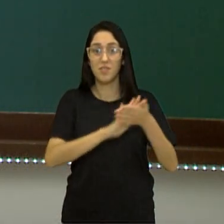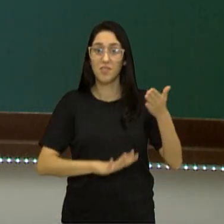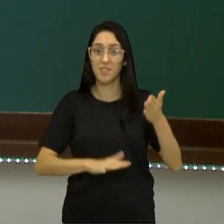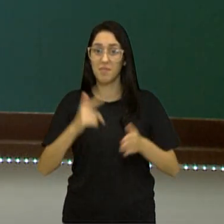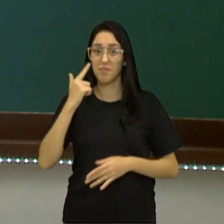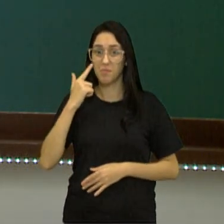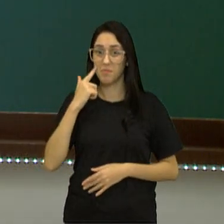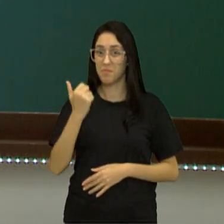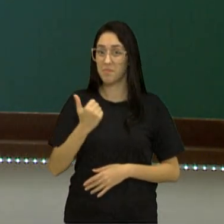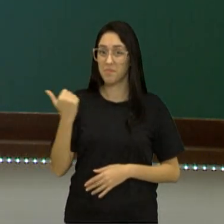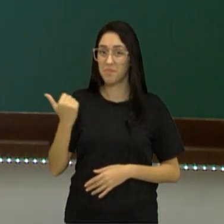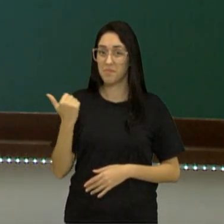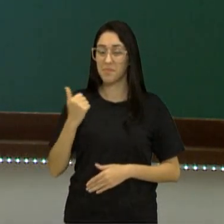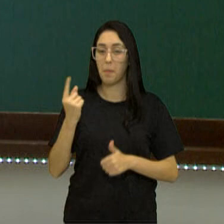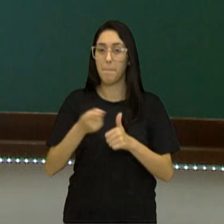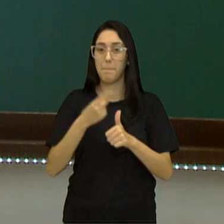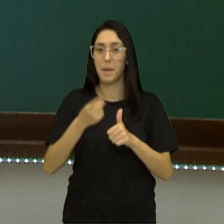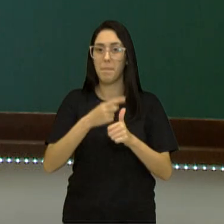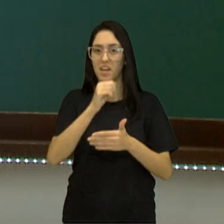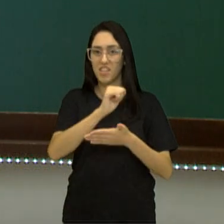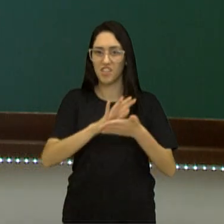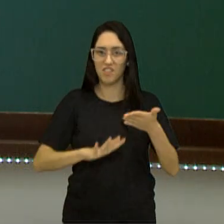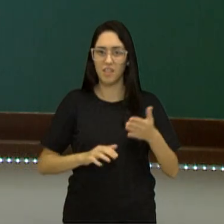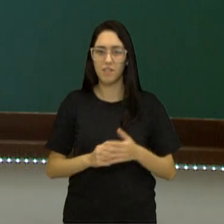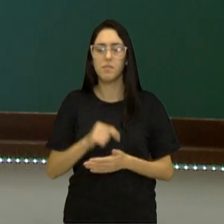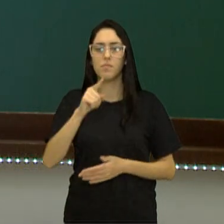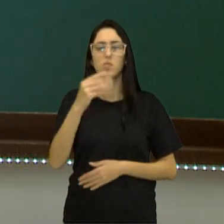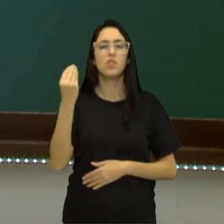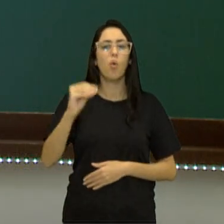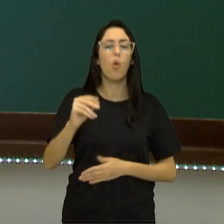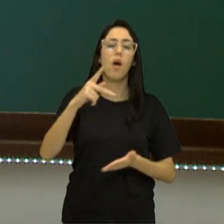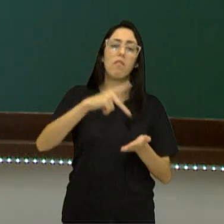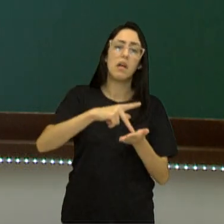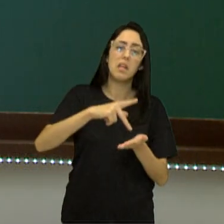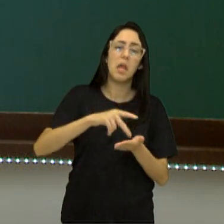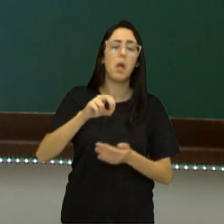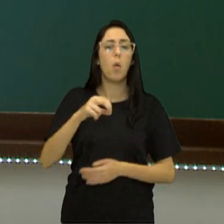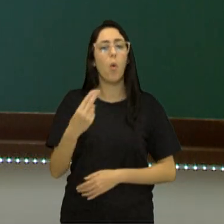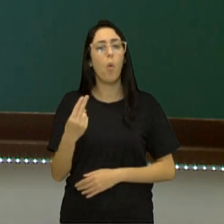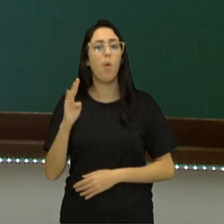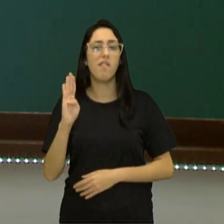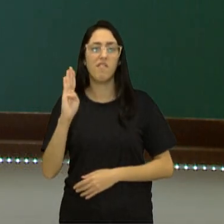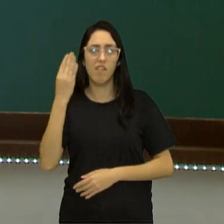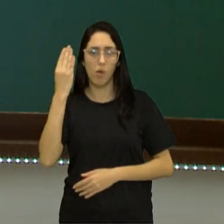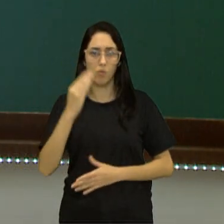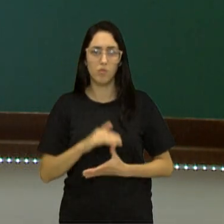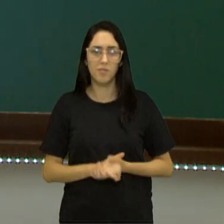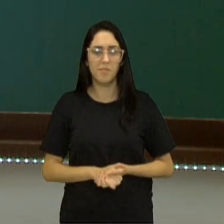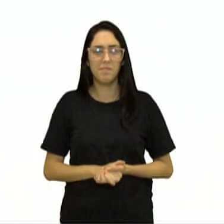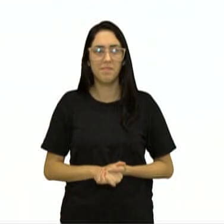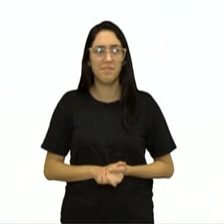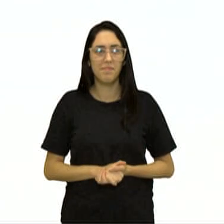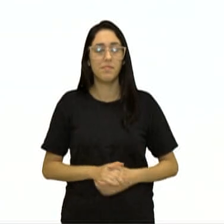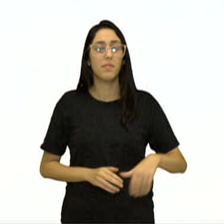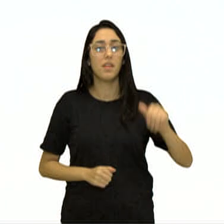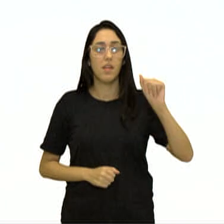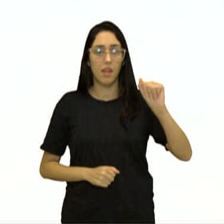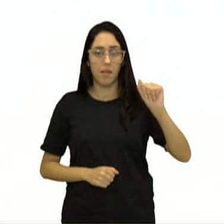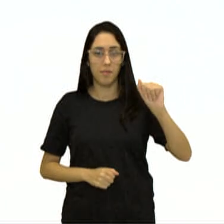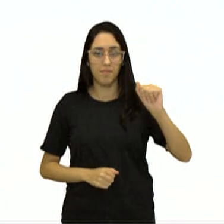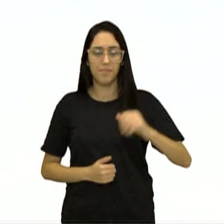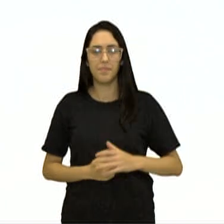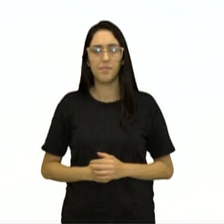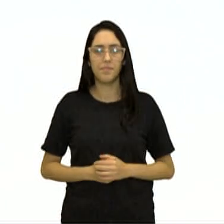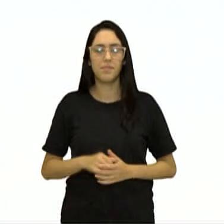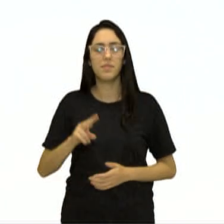atividade? Primeira atividade da nossa aula? Tá lá, marque verdadeiro ou falso para as afirmações. Letra A.